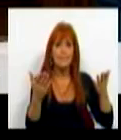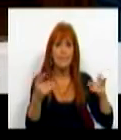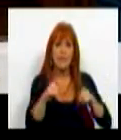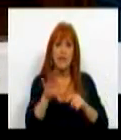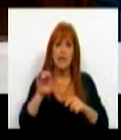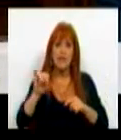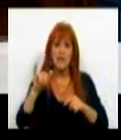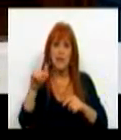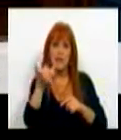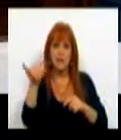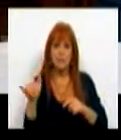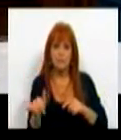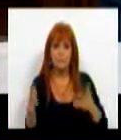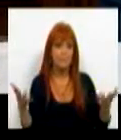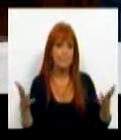Isto é o Citi.